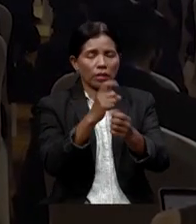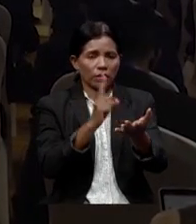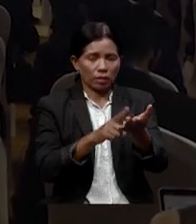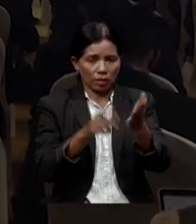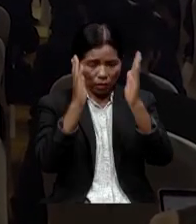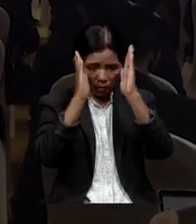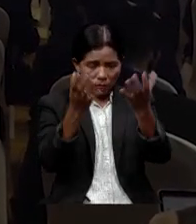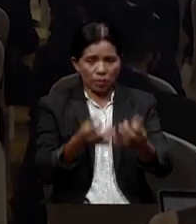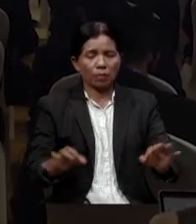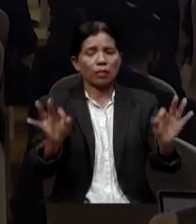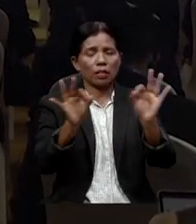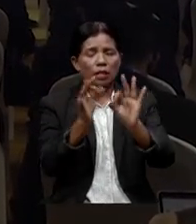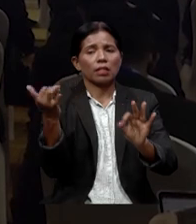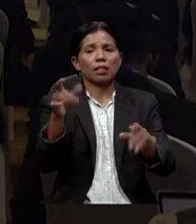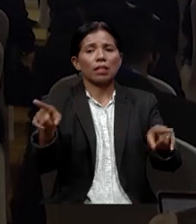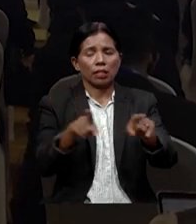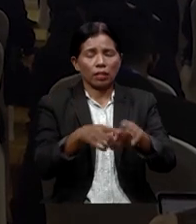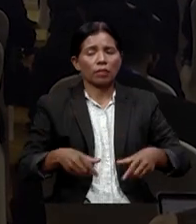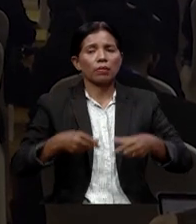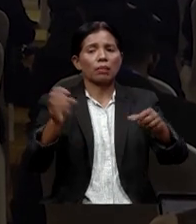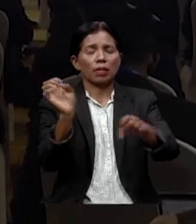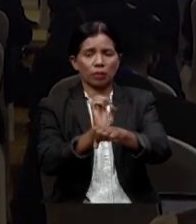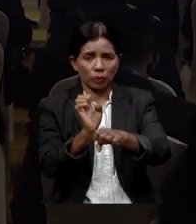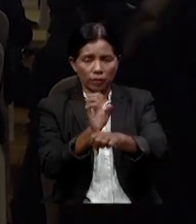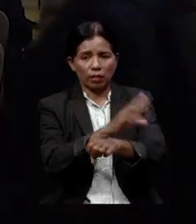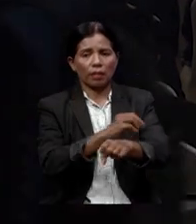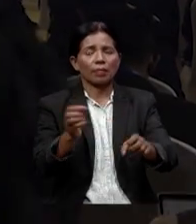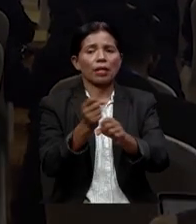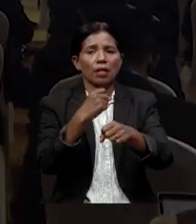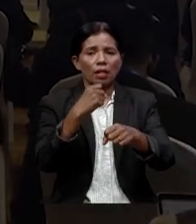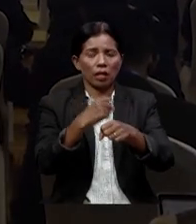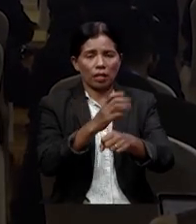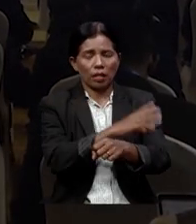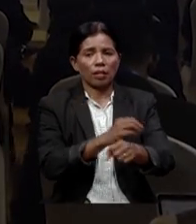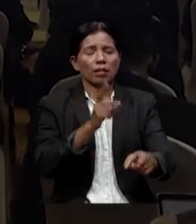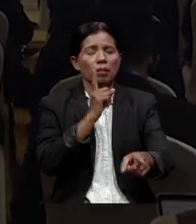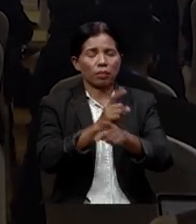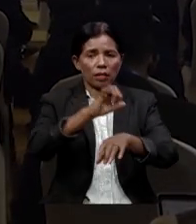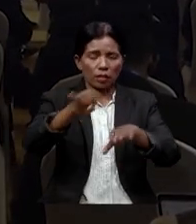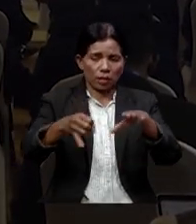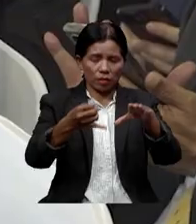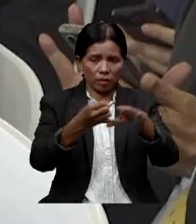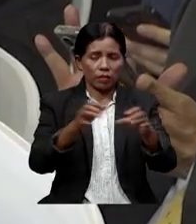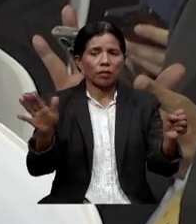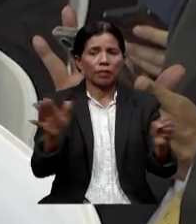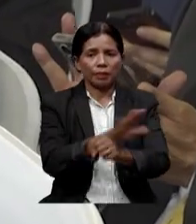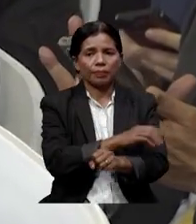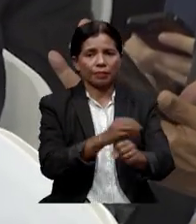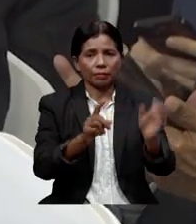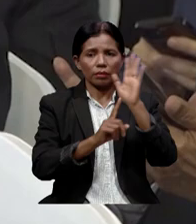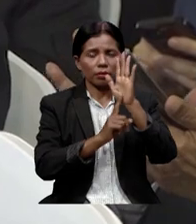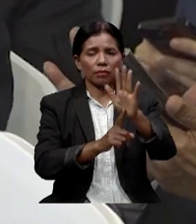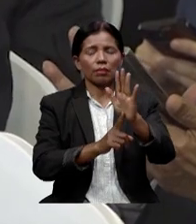assunto prioridade sira macanesan integração econômica, realização futuro ida nebe inclusivo no sustentável.